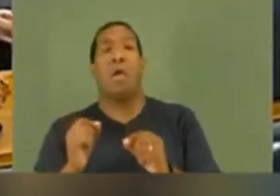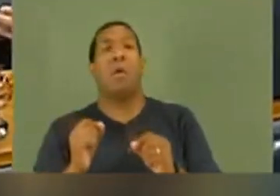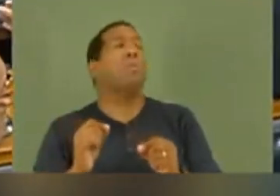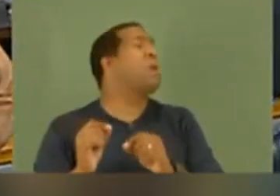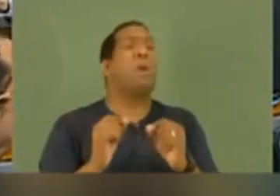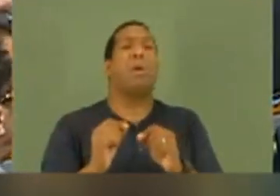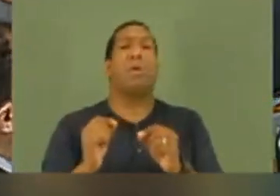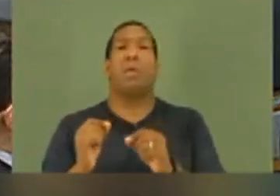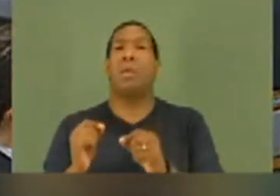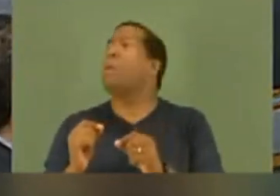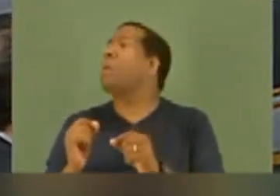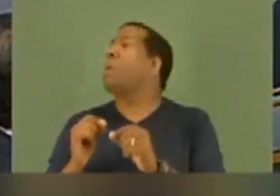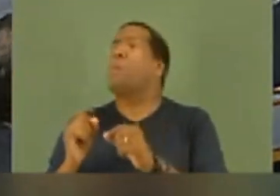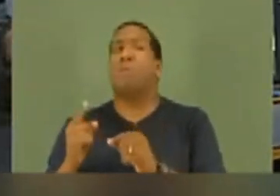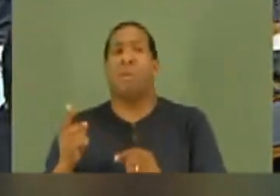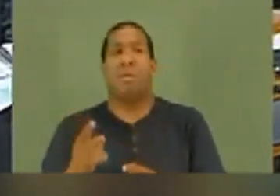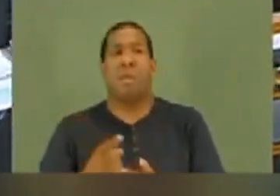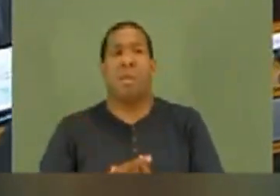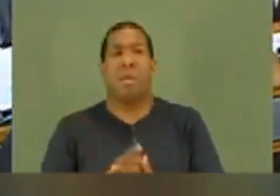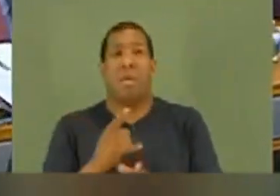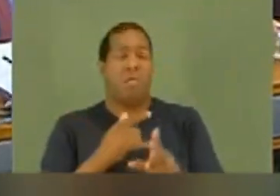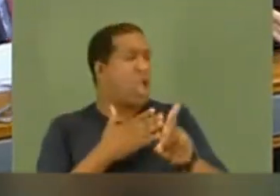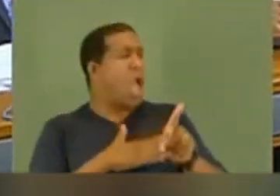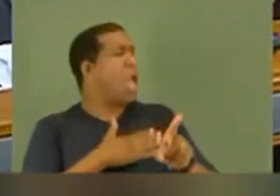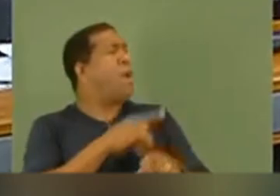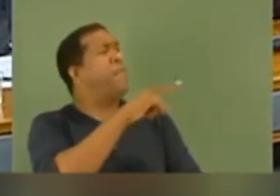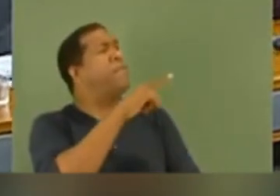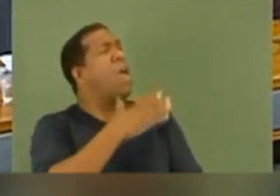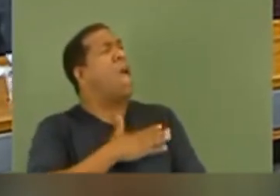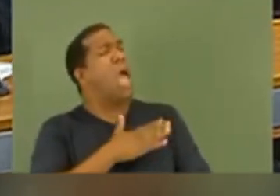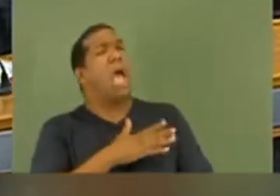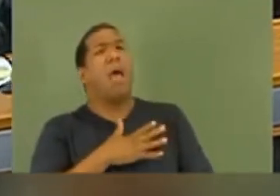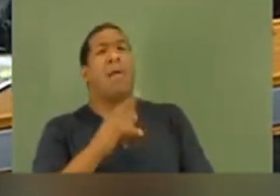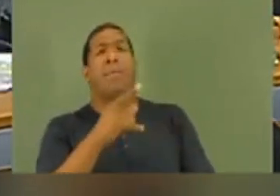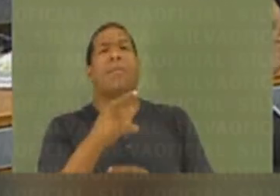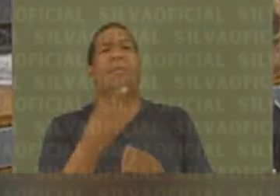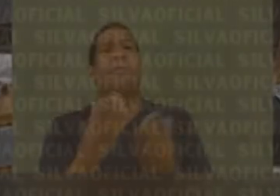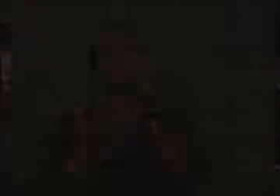Covarde. Covarde. Covarde. Tenha calma, viu? Tenha calma. Pra que o desequilíbrio? Tá com medinho o quê?